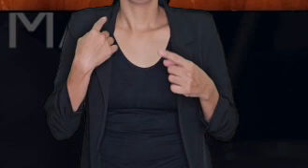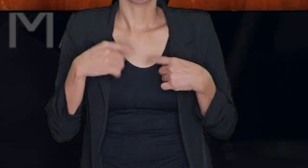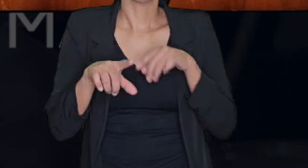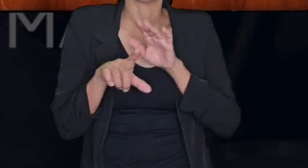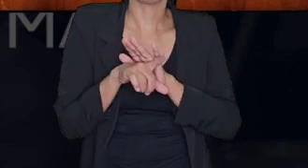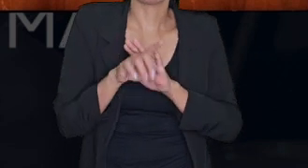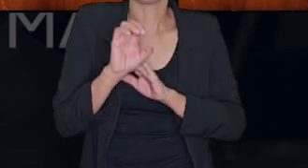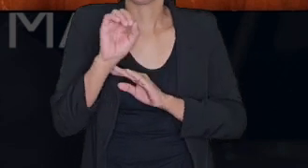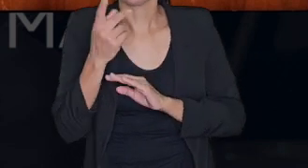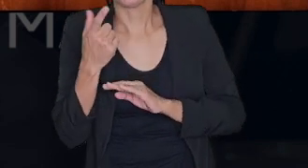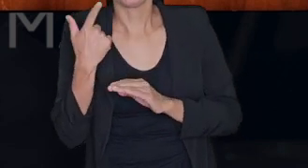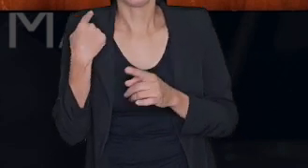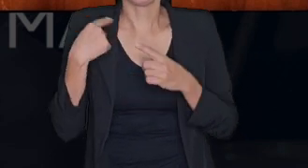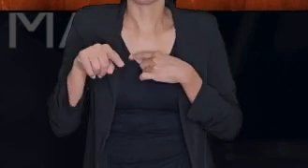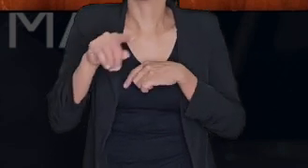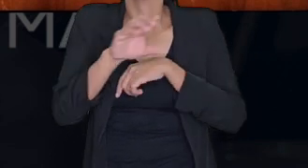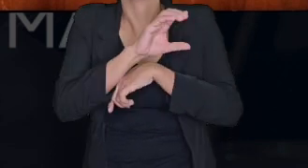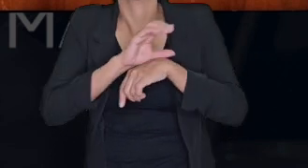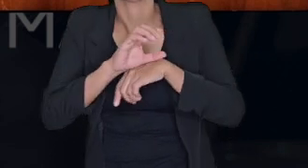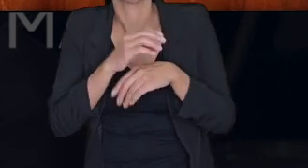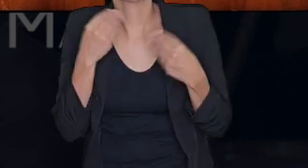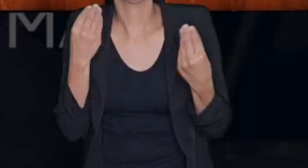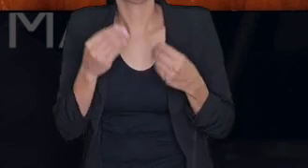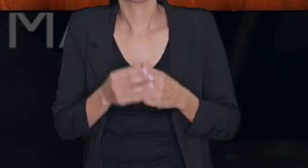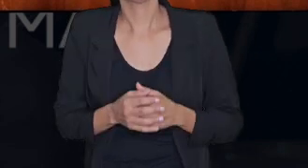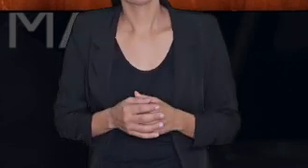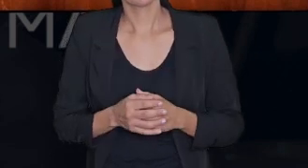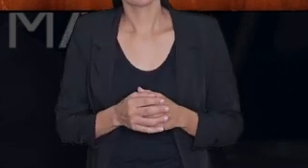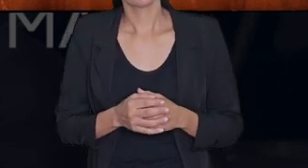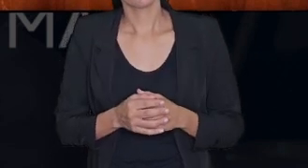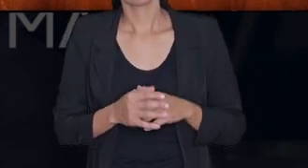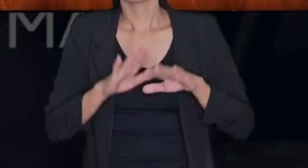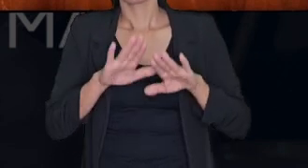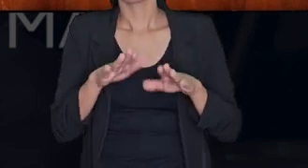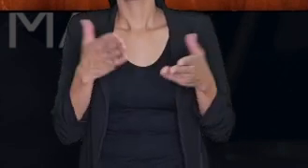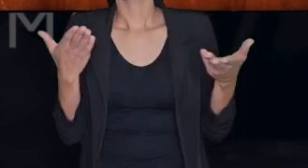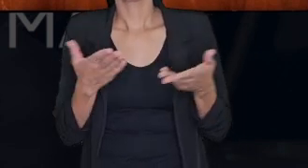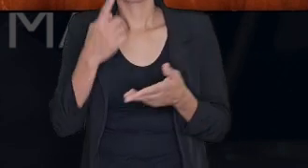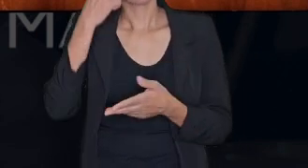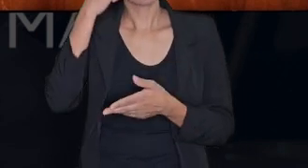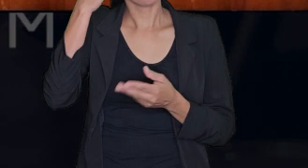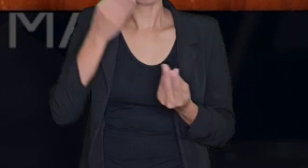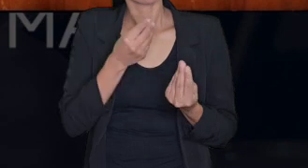norma técnica manifestamente ilegal ou inconstitucional.